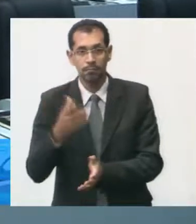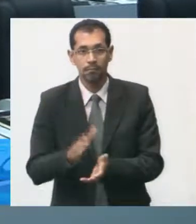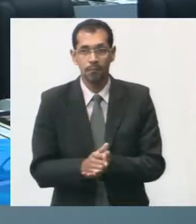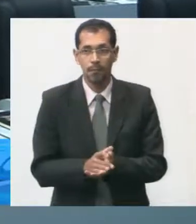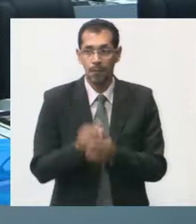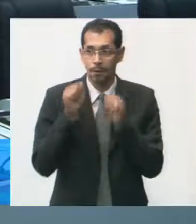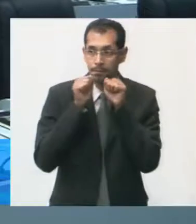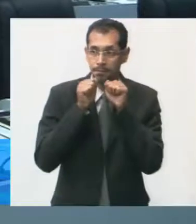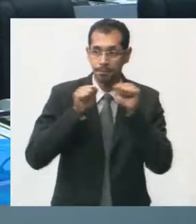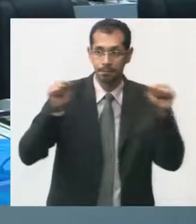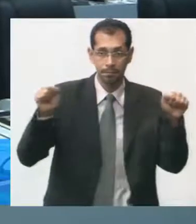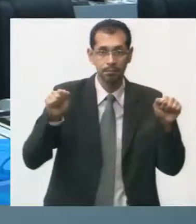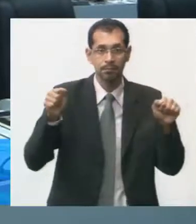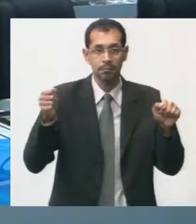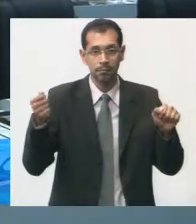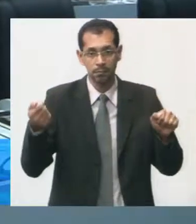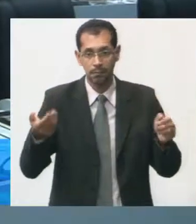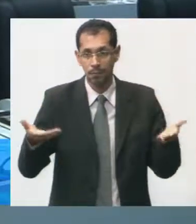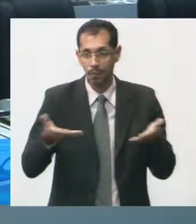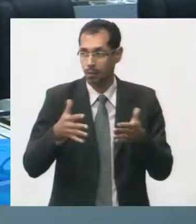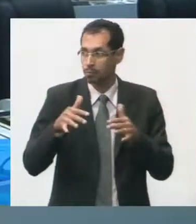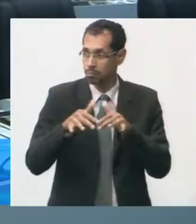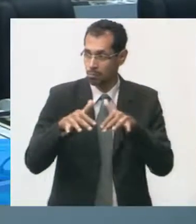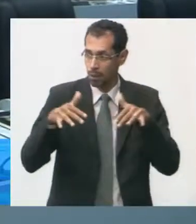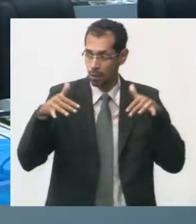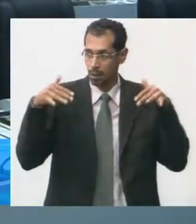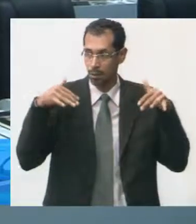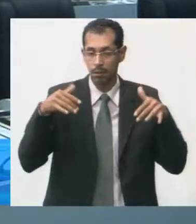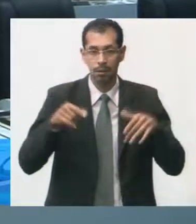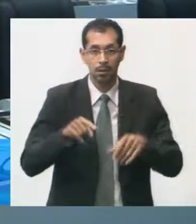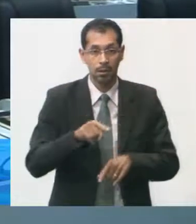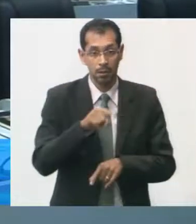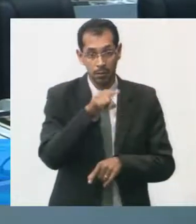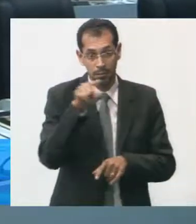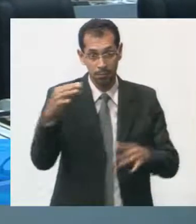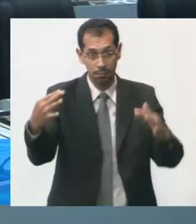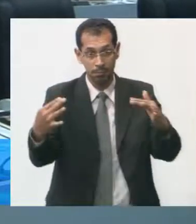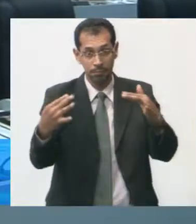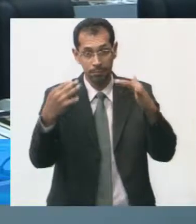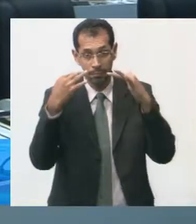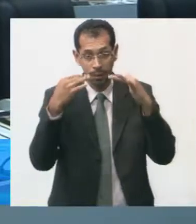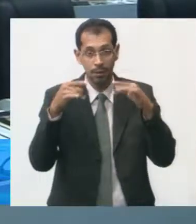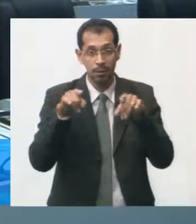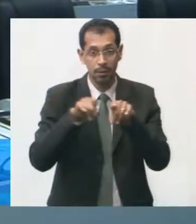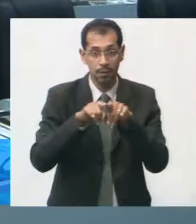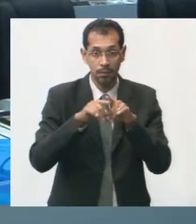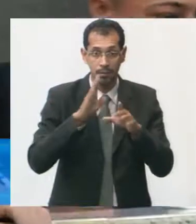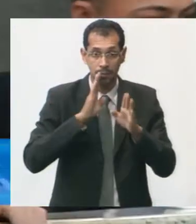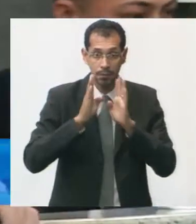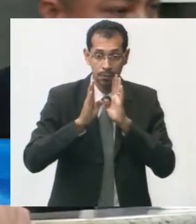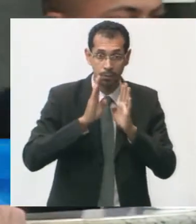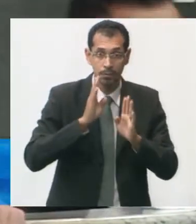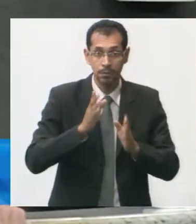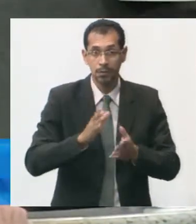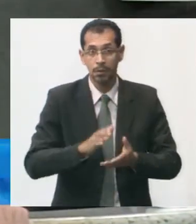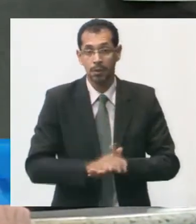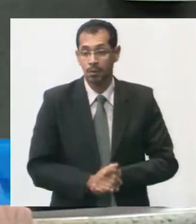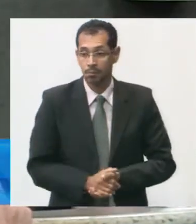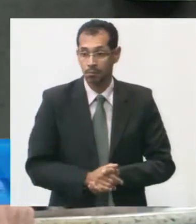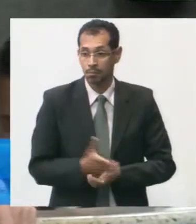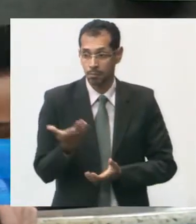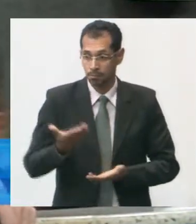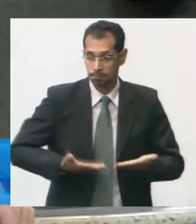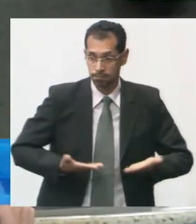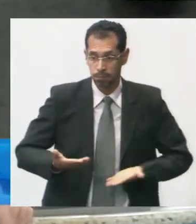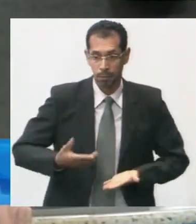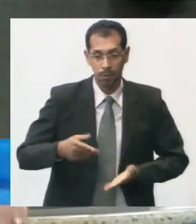assistentes das galerias, aqueles que nos acompanham pelo Facebook ao vivo, servidores da casa, boa tarde a todos e